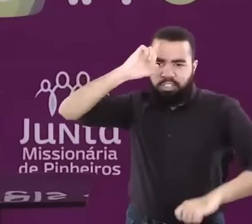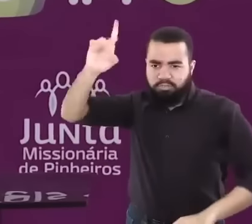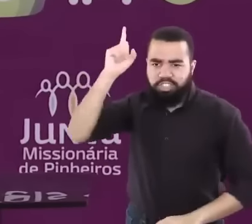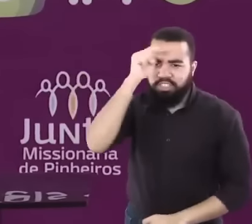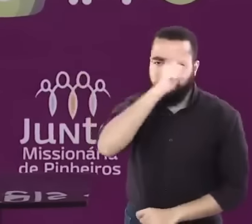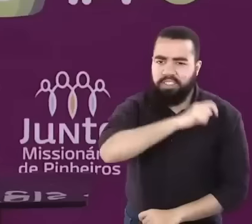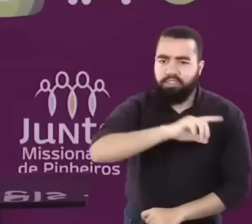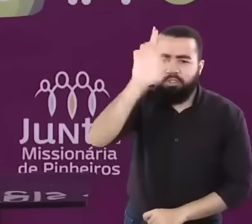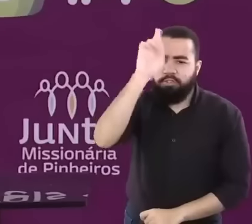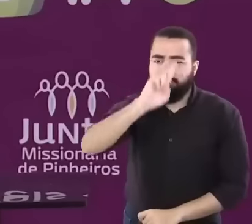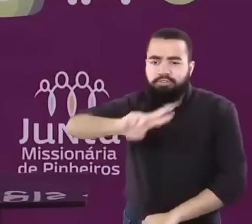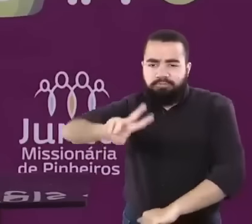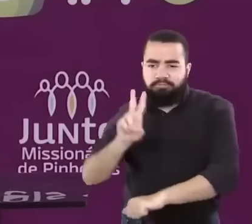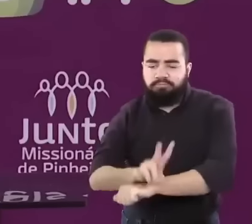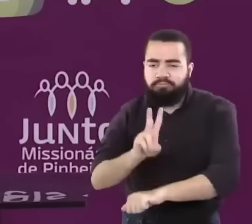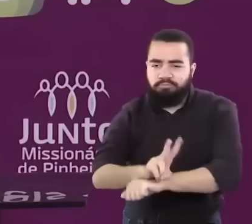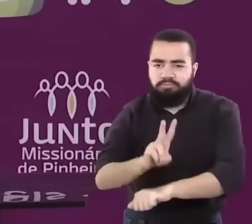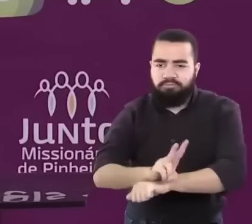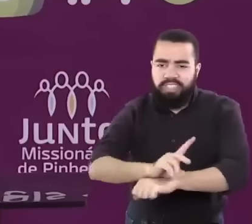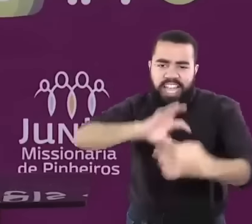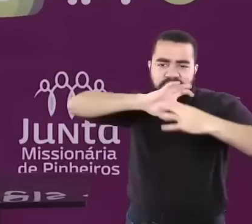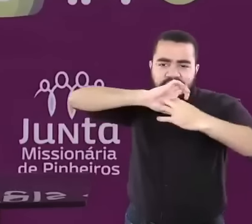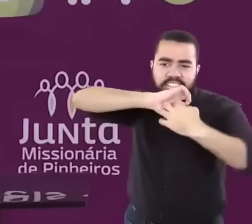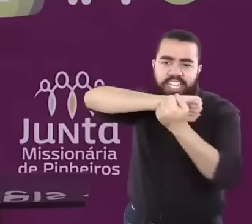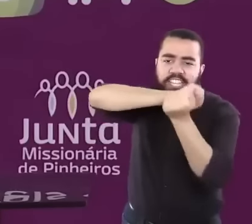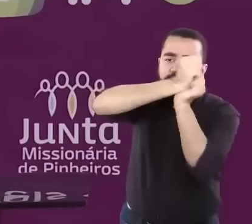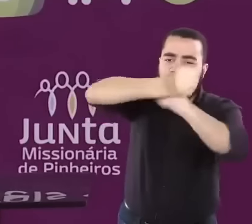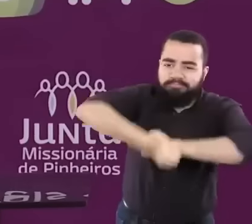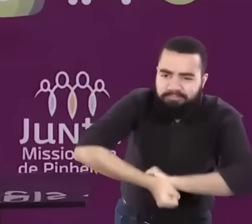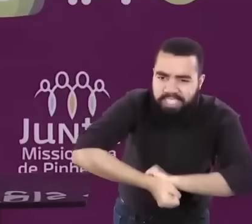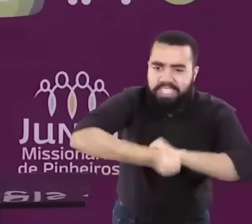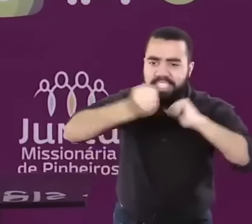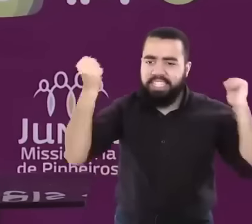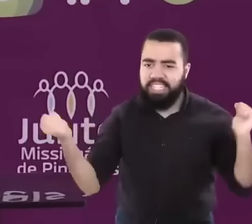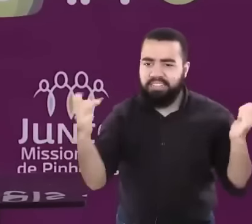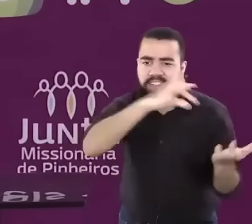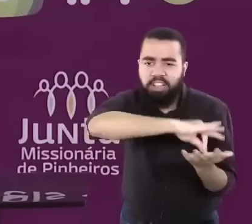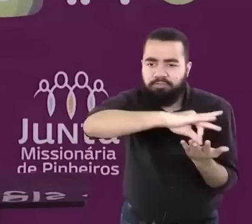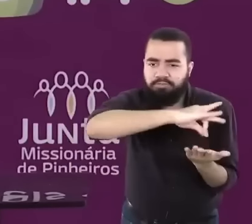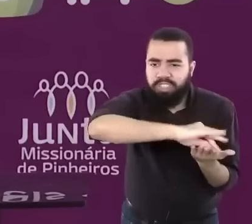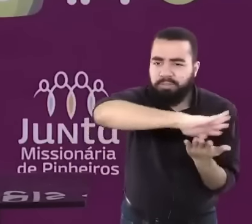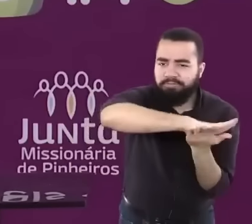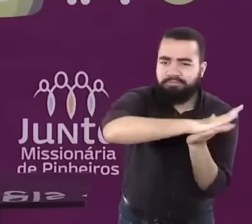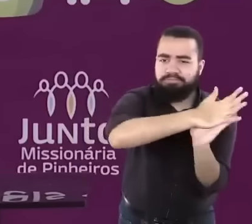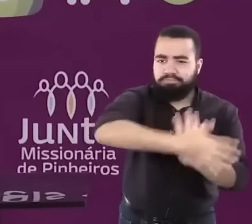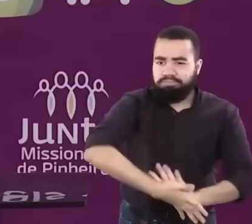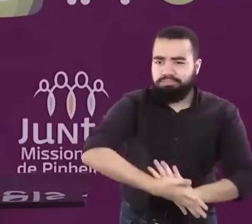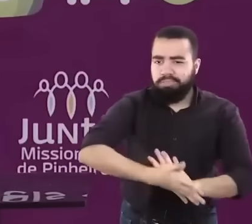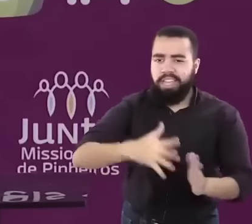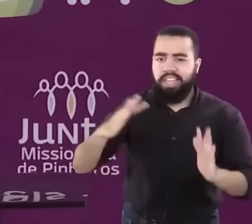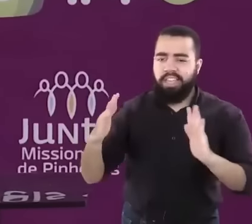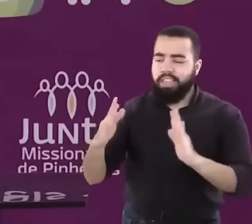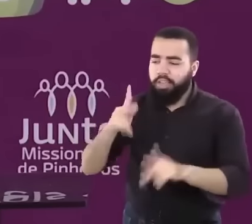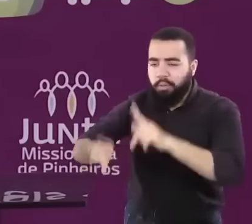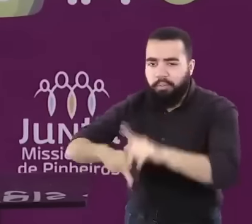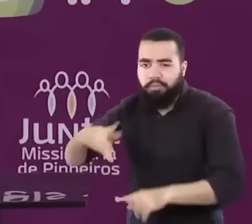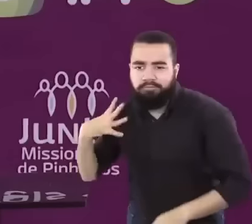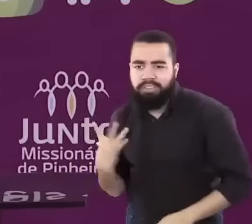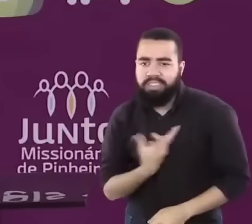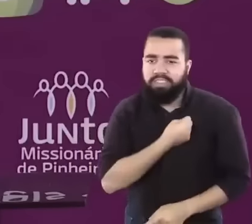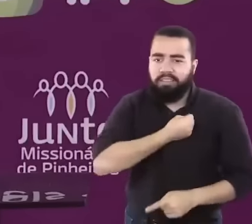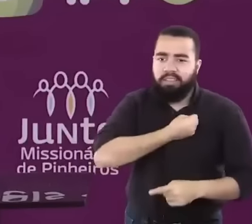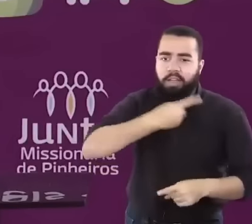os ajuda e os livra livra-os dos ímpios e Os salva porque nele buscam